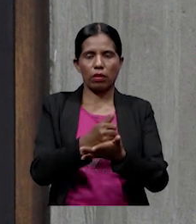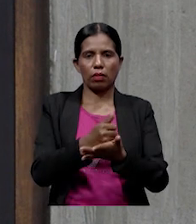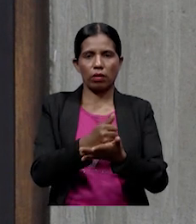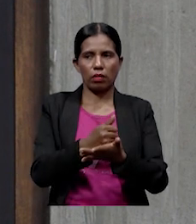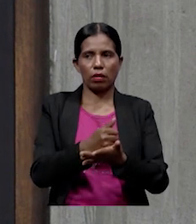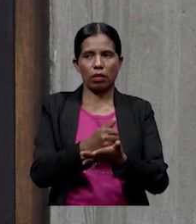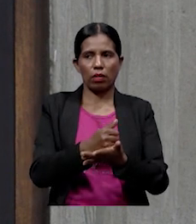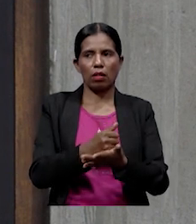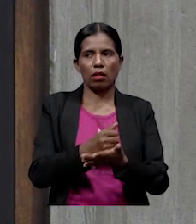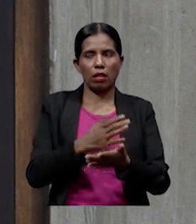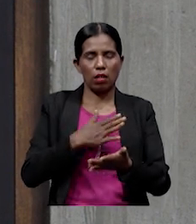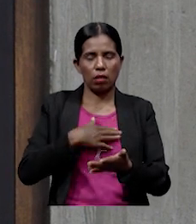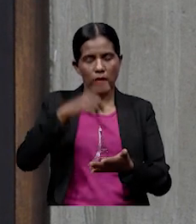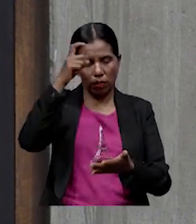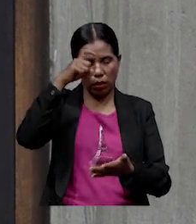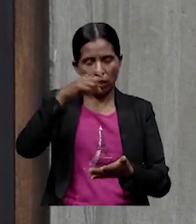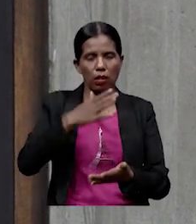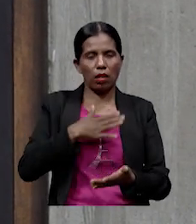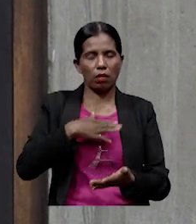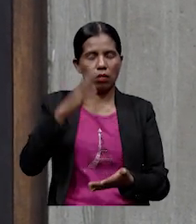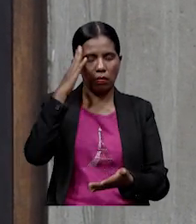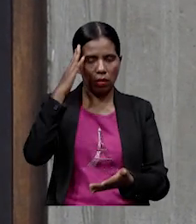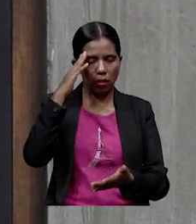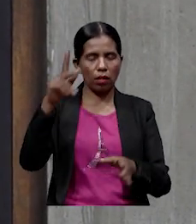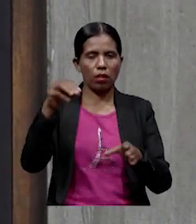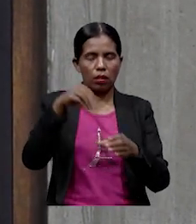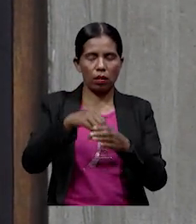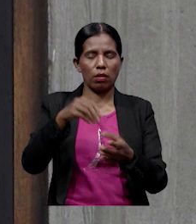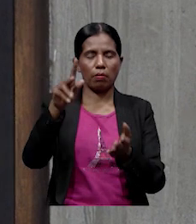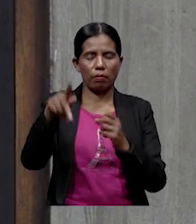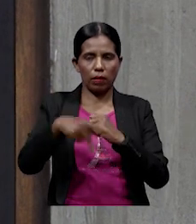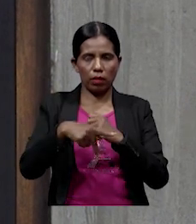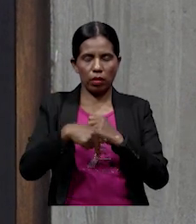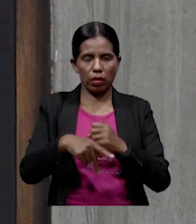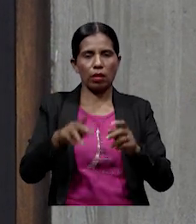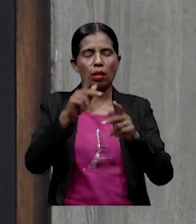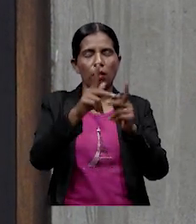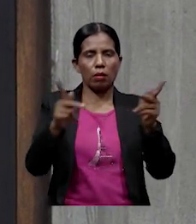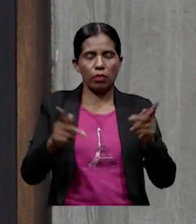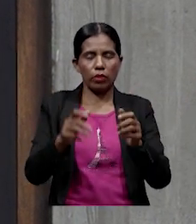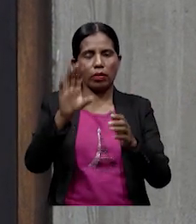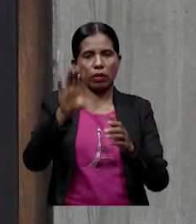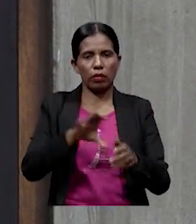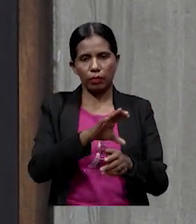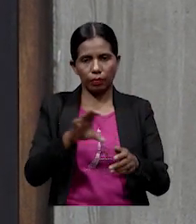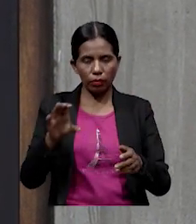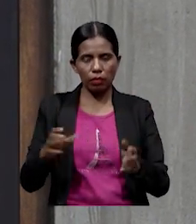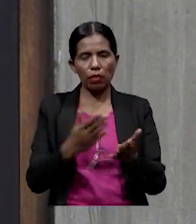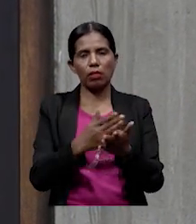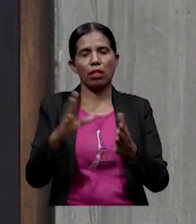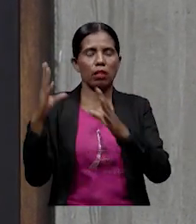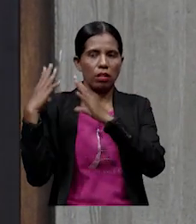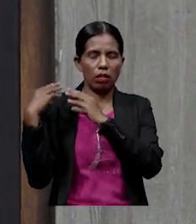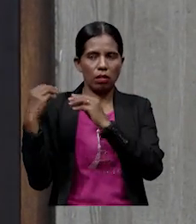nem manter, ao nem a noi, ao se tal, e a partir, e lá, e liu, e aposto Cristo Rei, a tu faz, né, experiência,